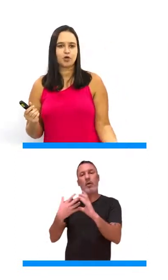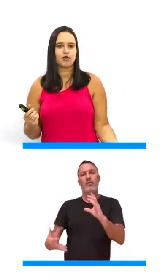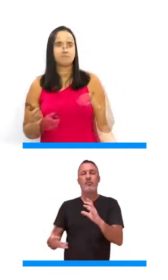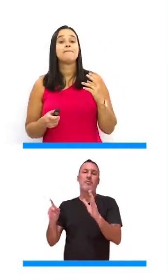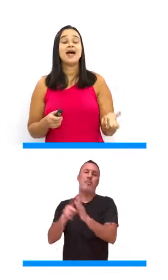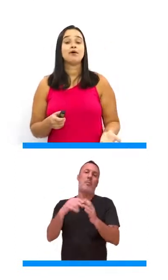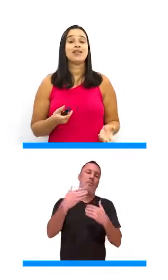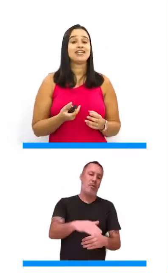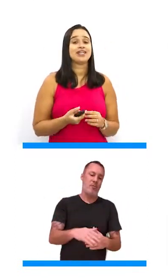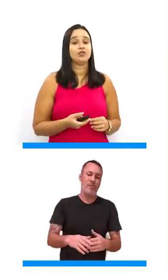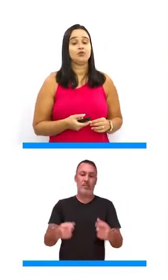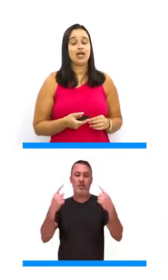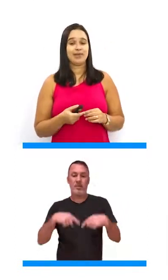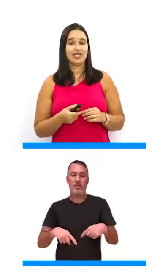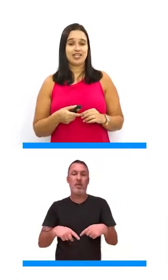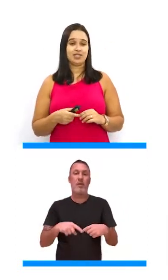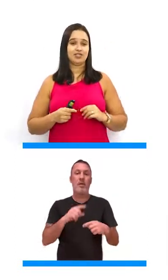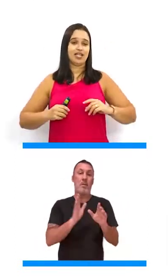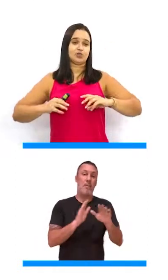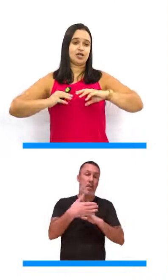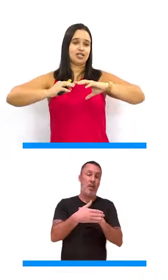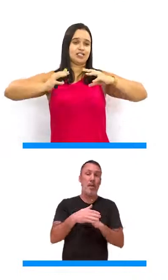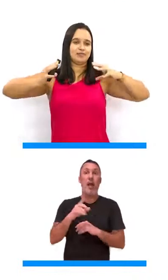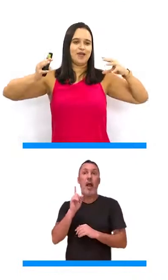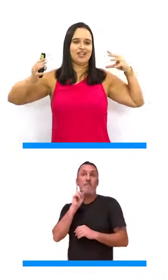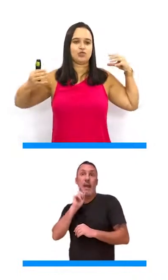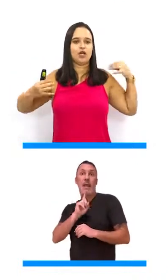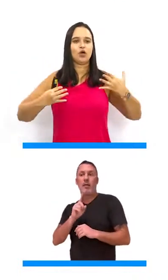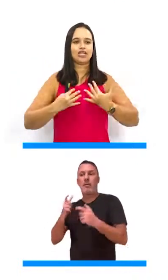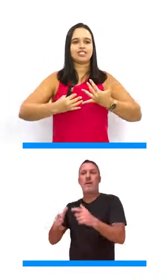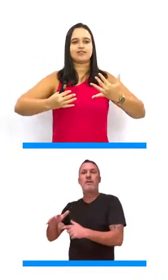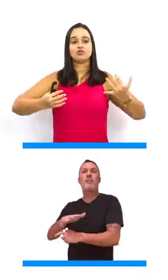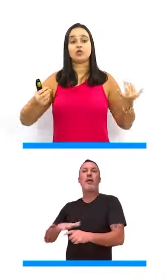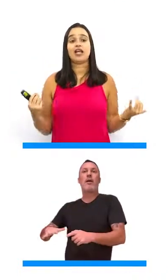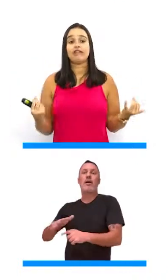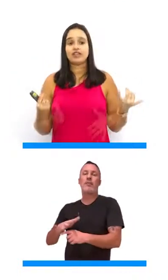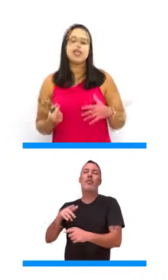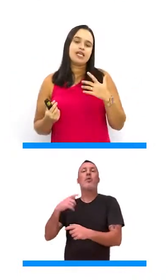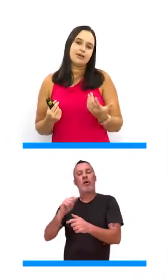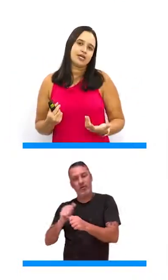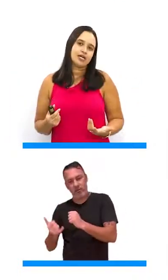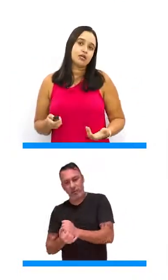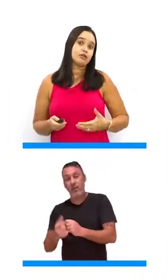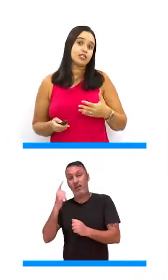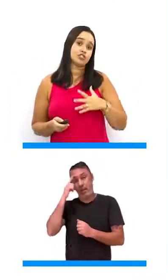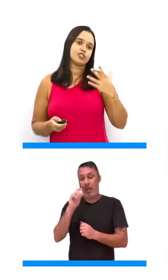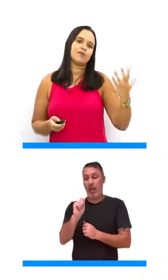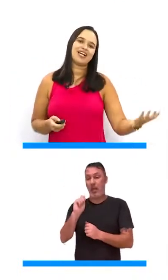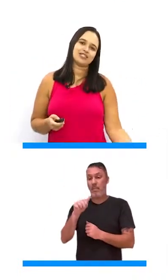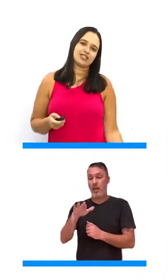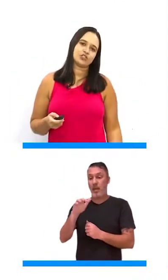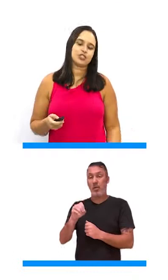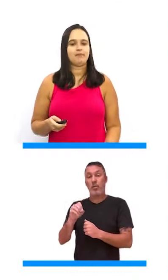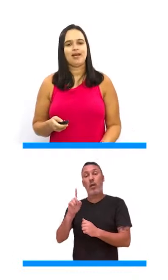de prova. Bairro americano. Americano está relacionado a espaço, a localização geográfica. E americano não deixa de ser